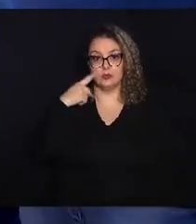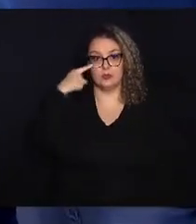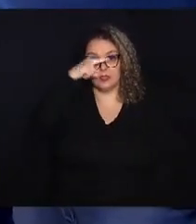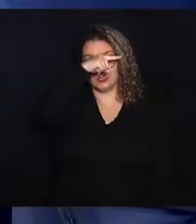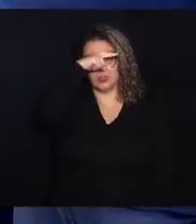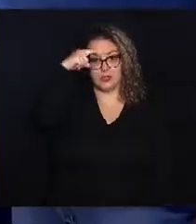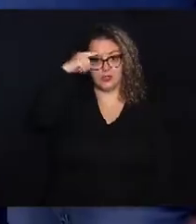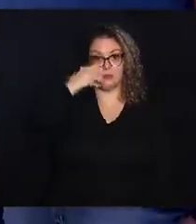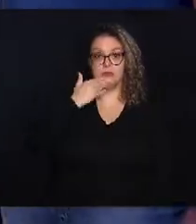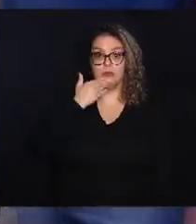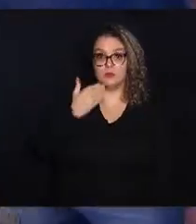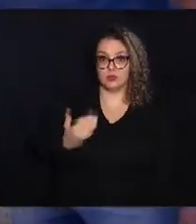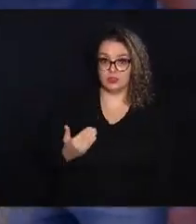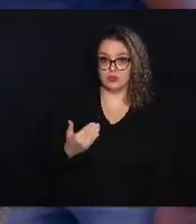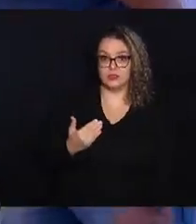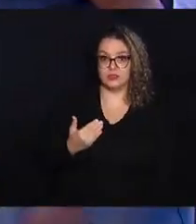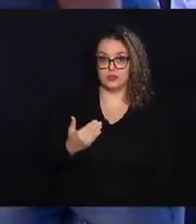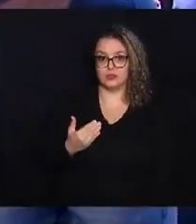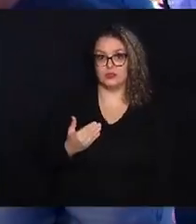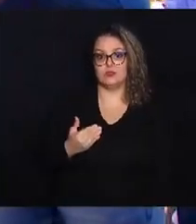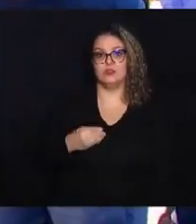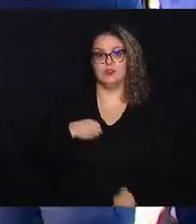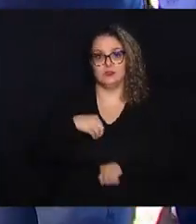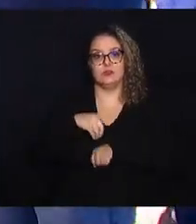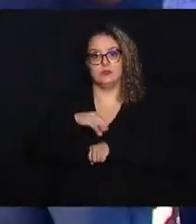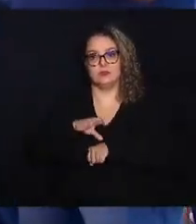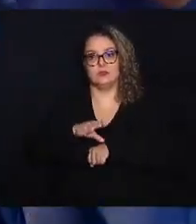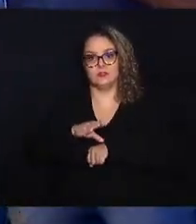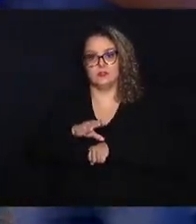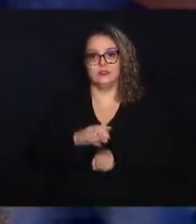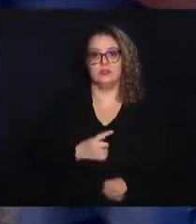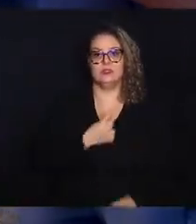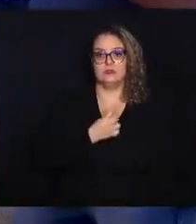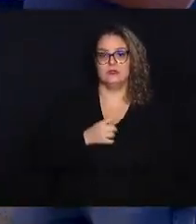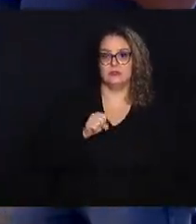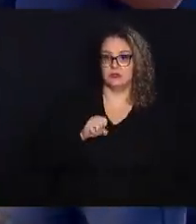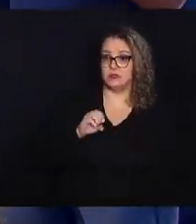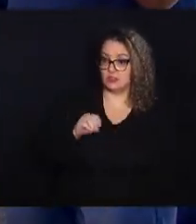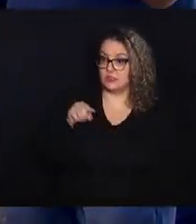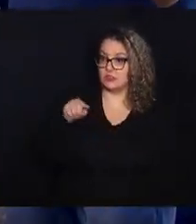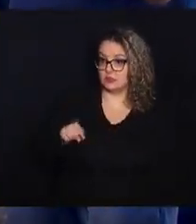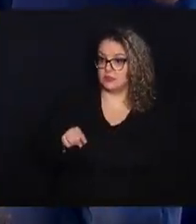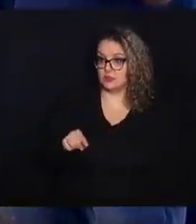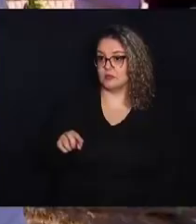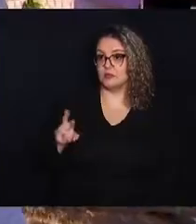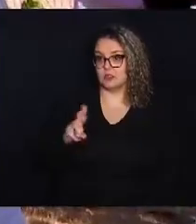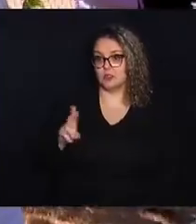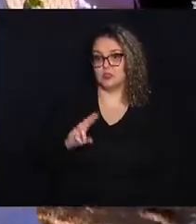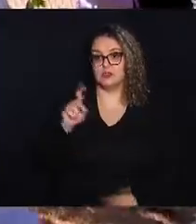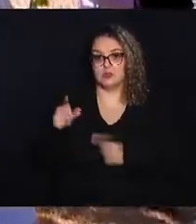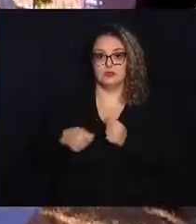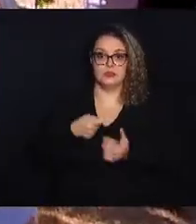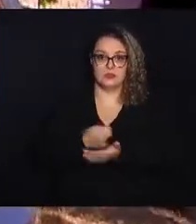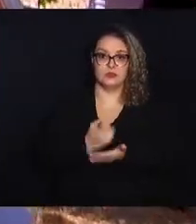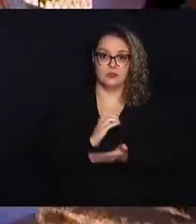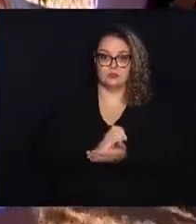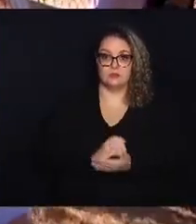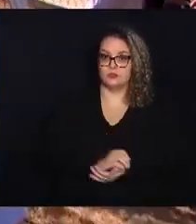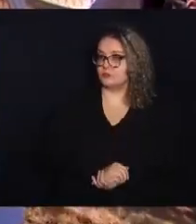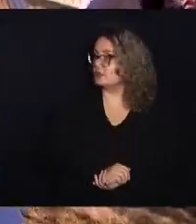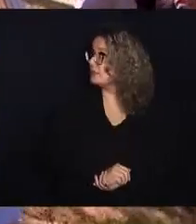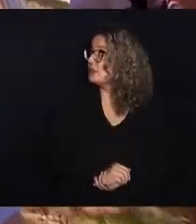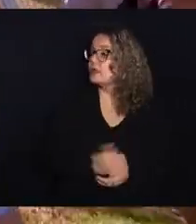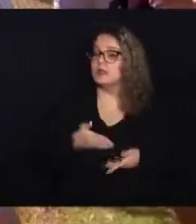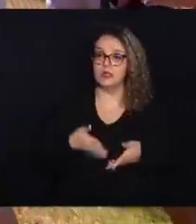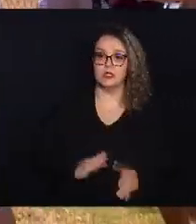havia solicitado, através de uma indicação, e R$180 mil de emenda impositiva. Eu nasci aqui no DIC, cheguei em